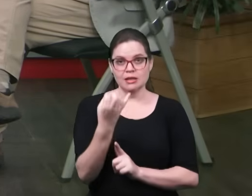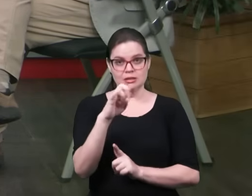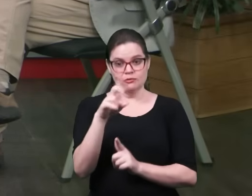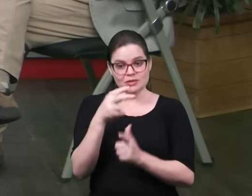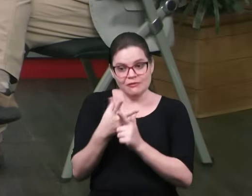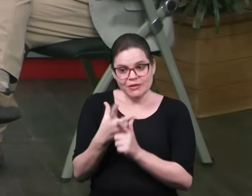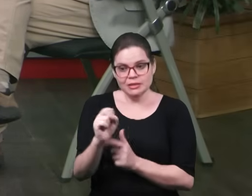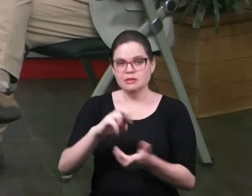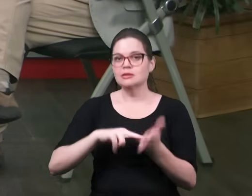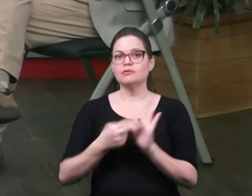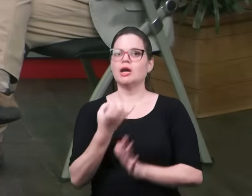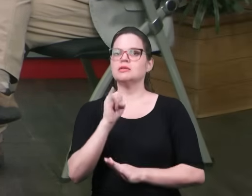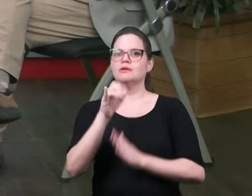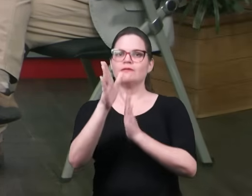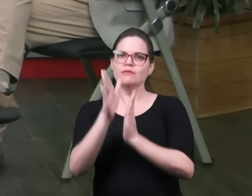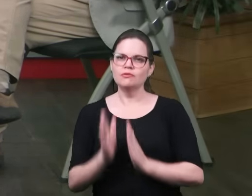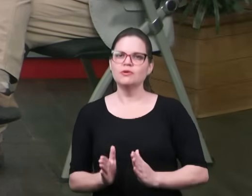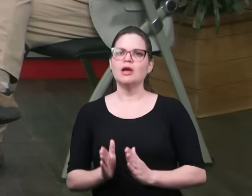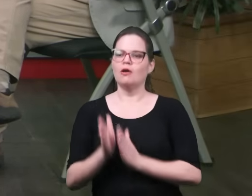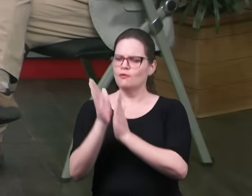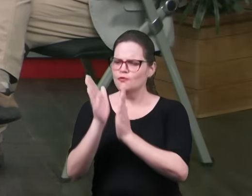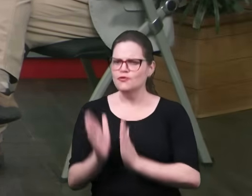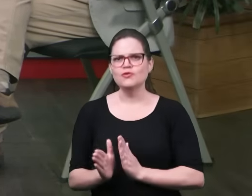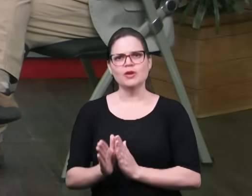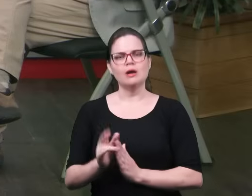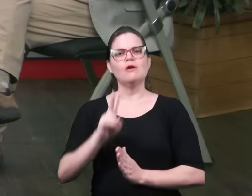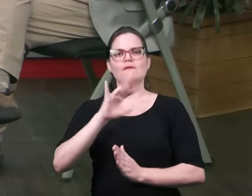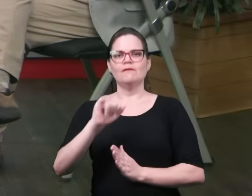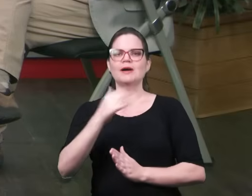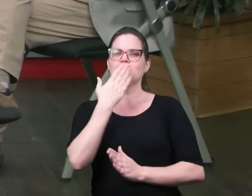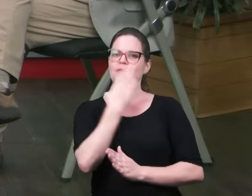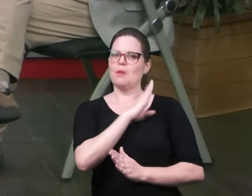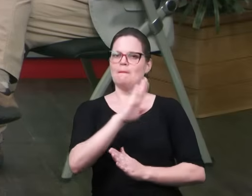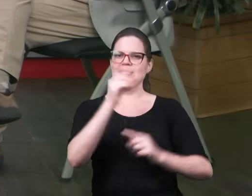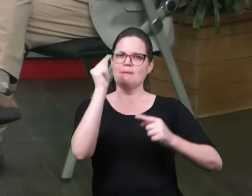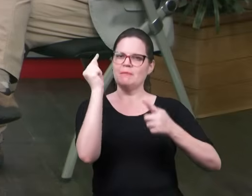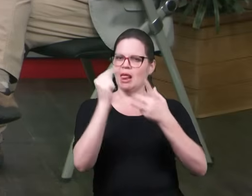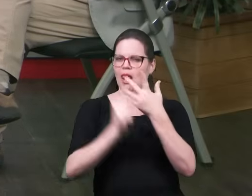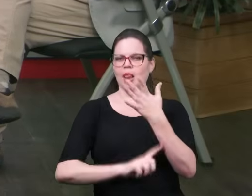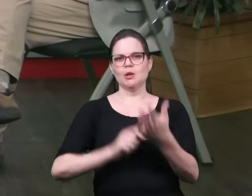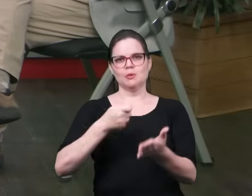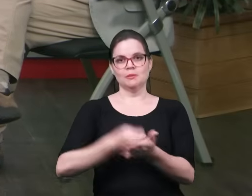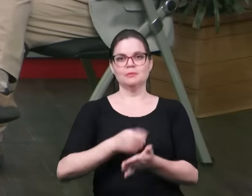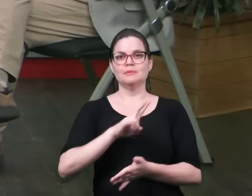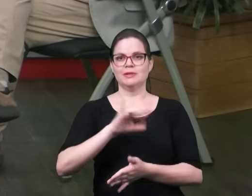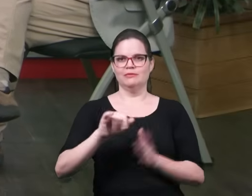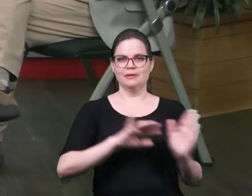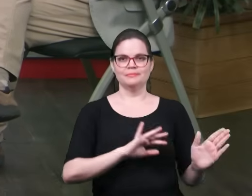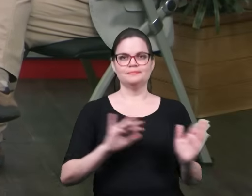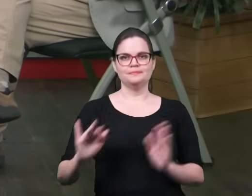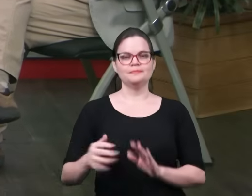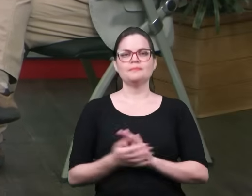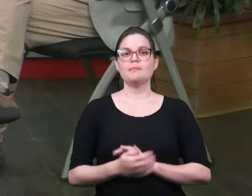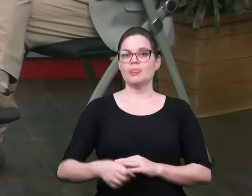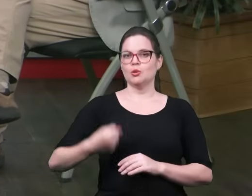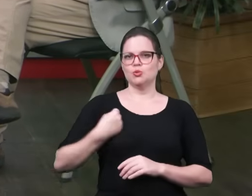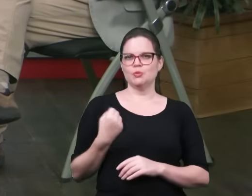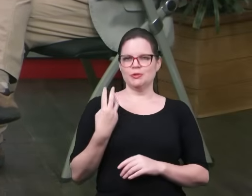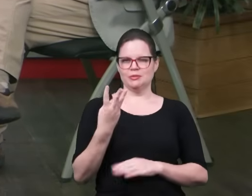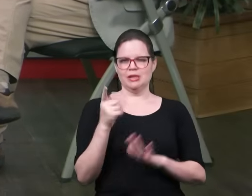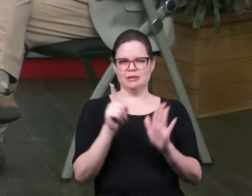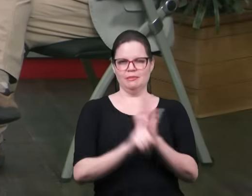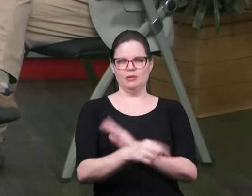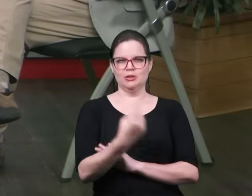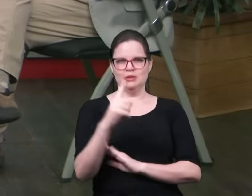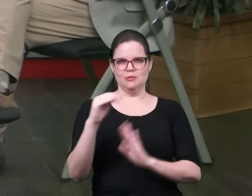prometido por aquele Bendito que é fiel seja o nome à do sua Senhor. palavra para aqueles Glórias que a o Deus. servem. Glória a Jesus. Vamos para a terceira e última pergunta,